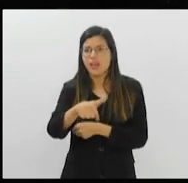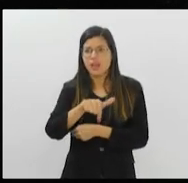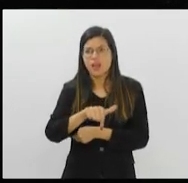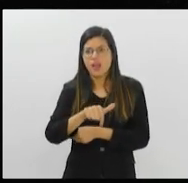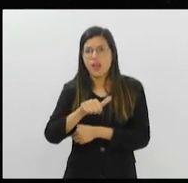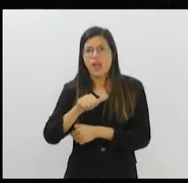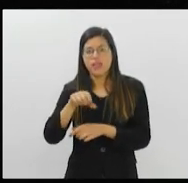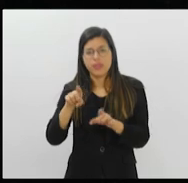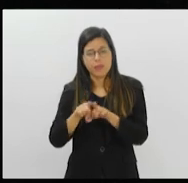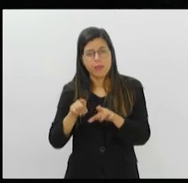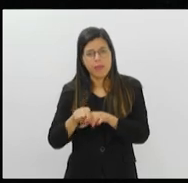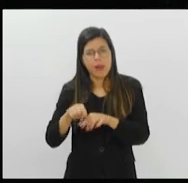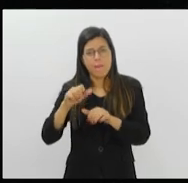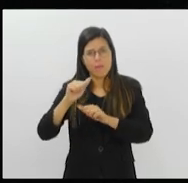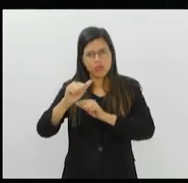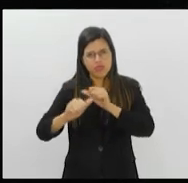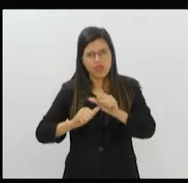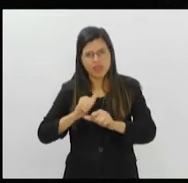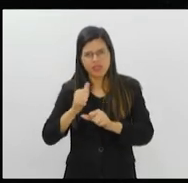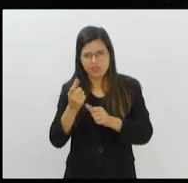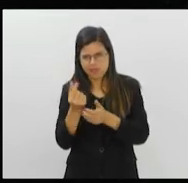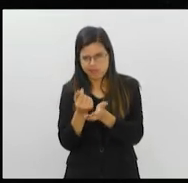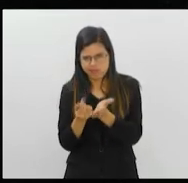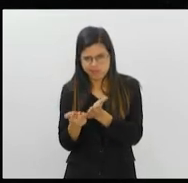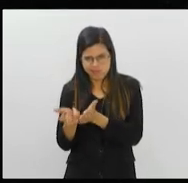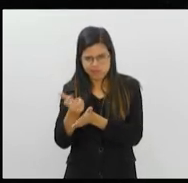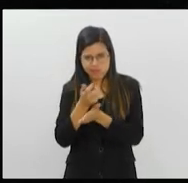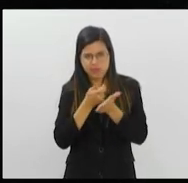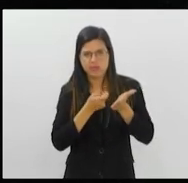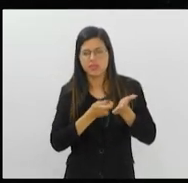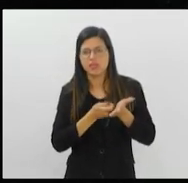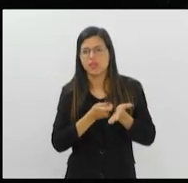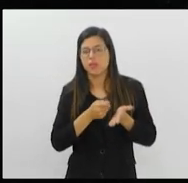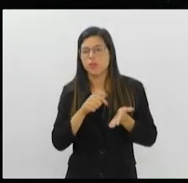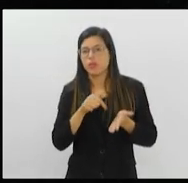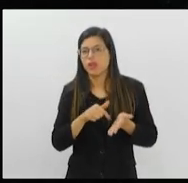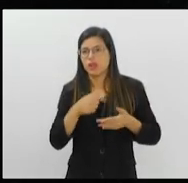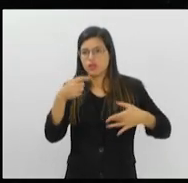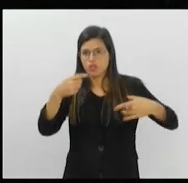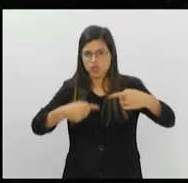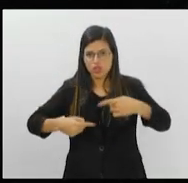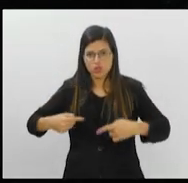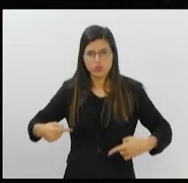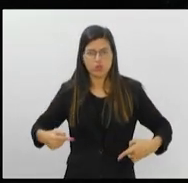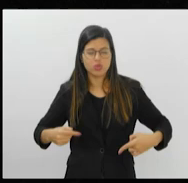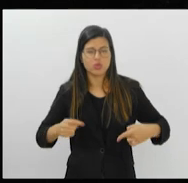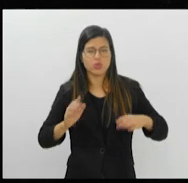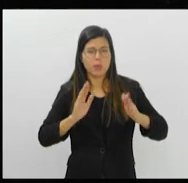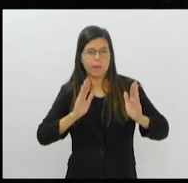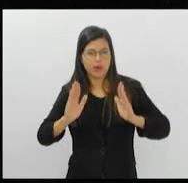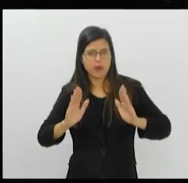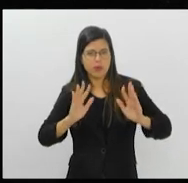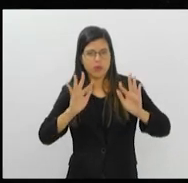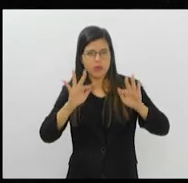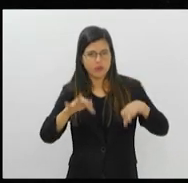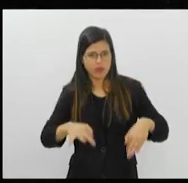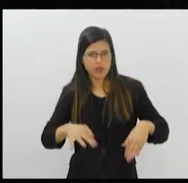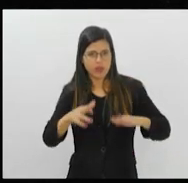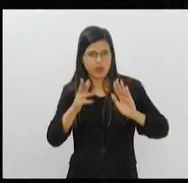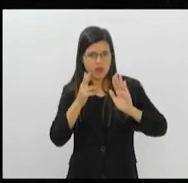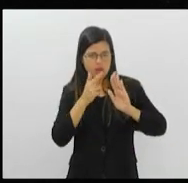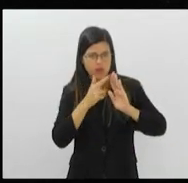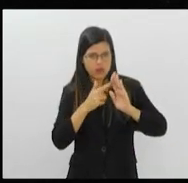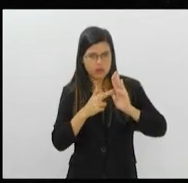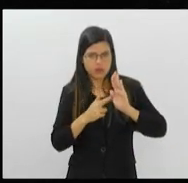reforma tributária, que já está se discutindo na fase final, a regulamentação